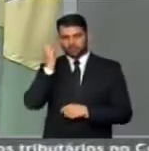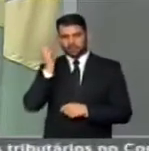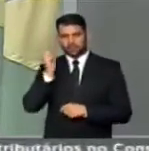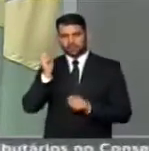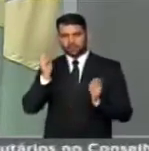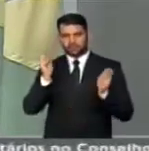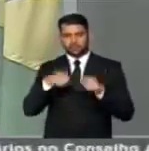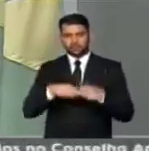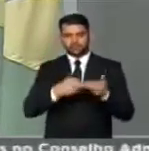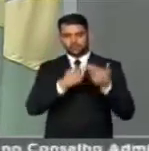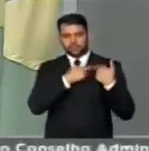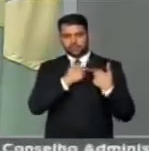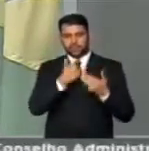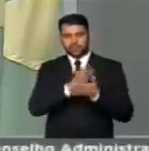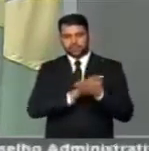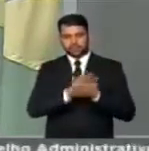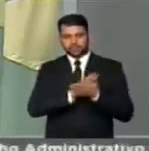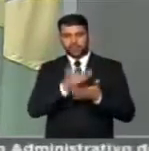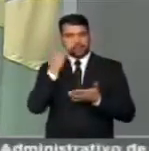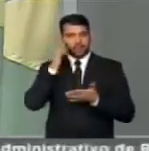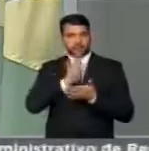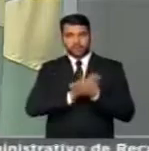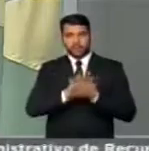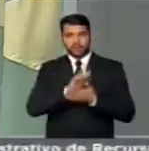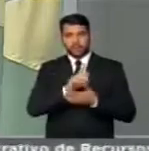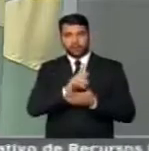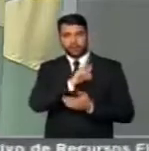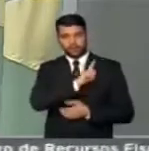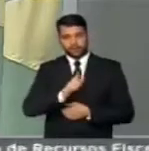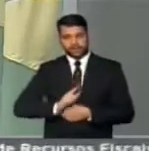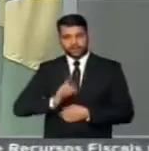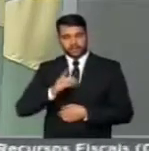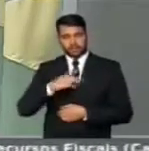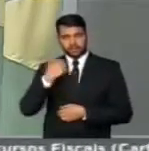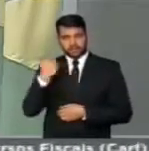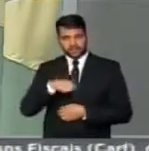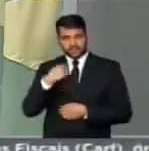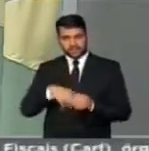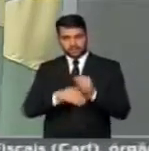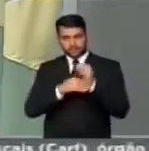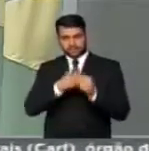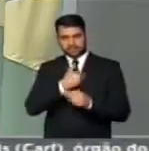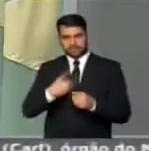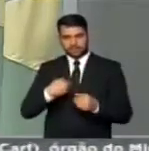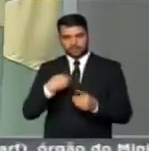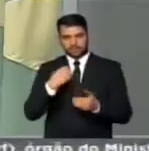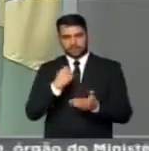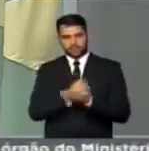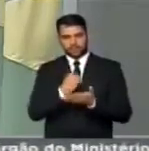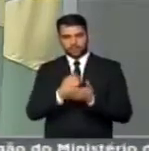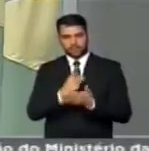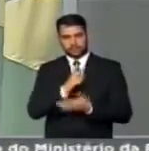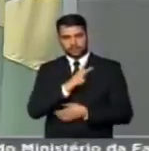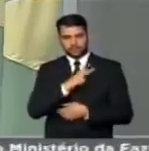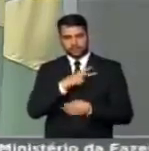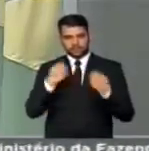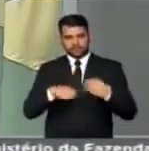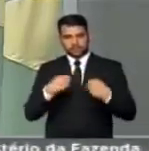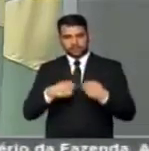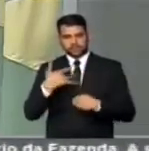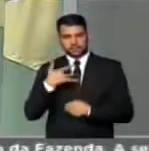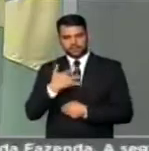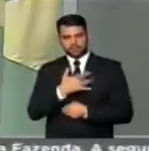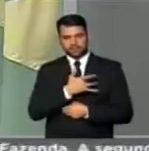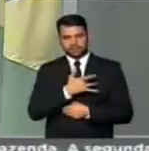incompetente, principalmente para quem não sabe governar. Quando você precisa de segurança pública, vai contratar segurança privada. Quando precisa de